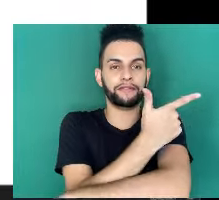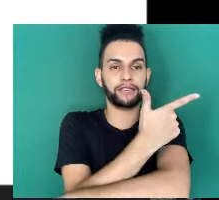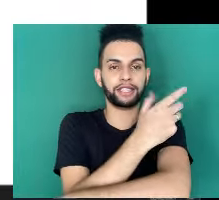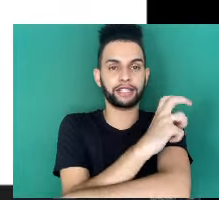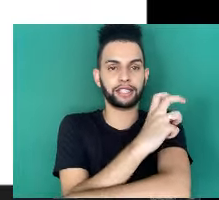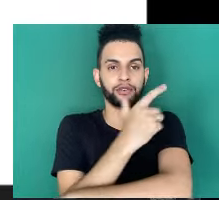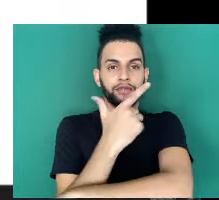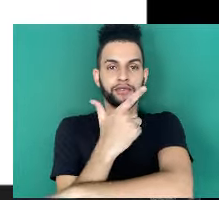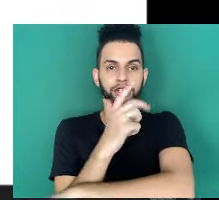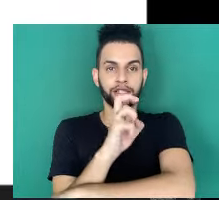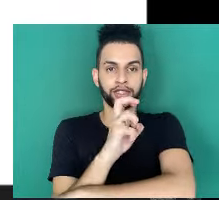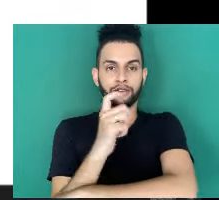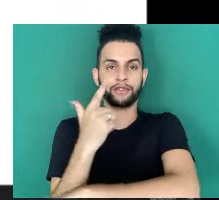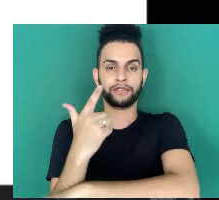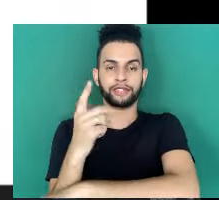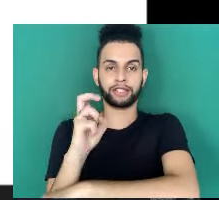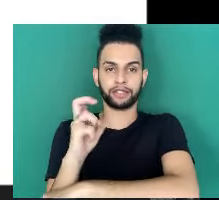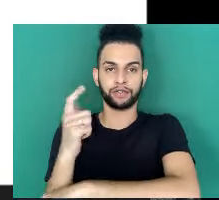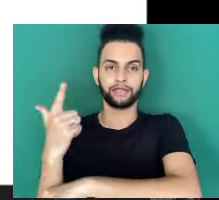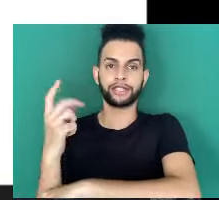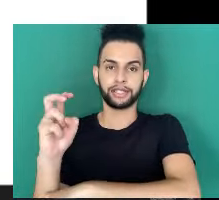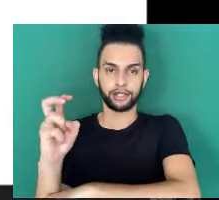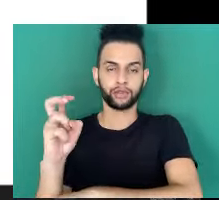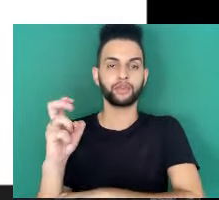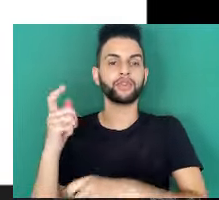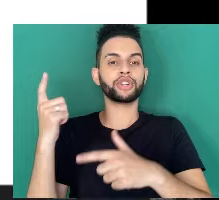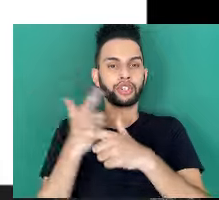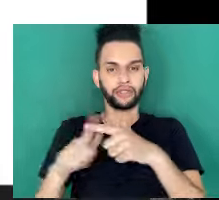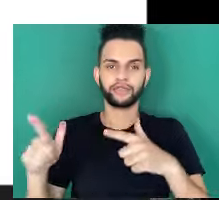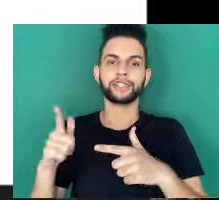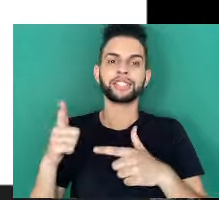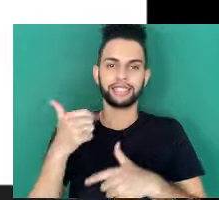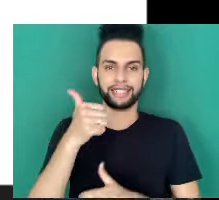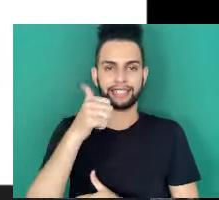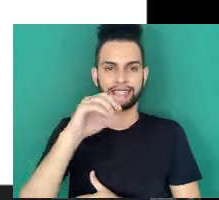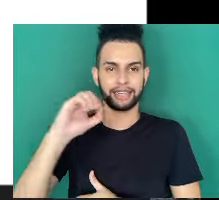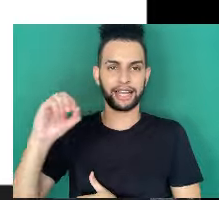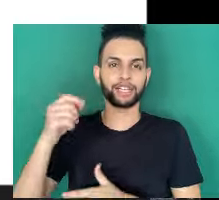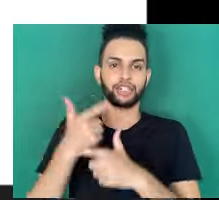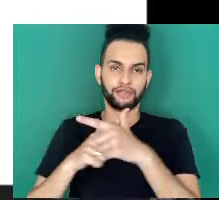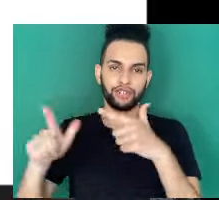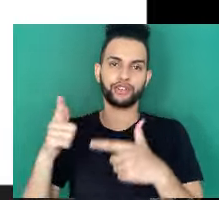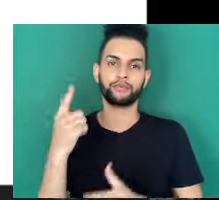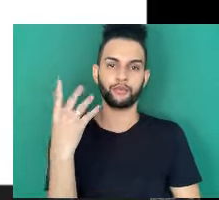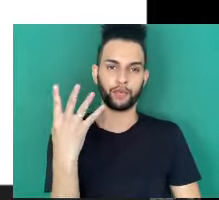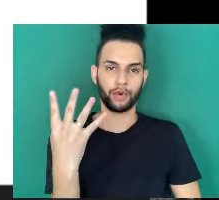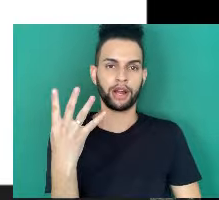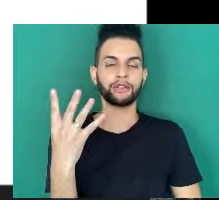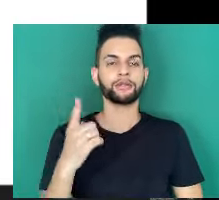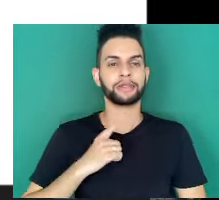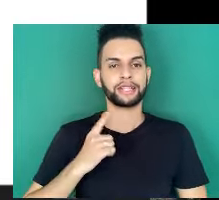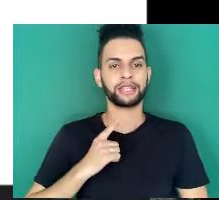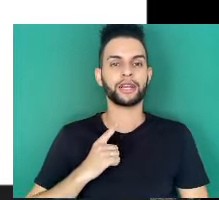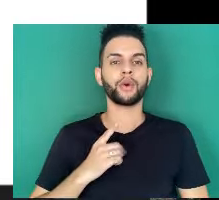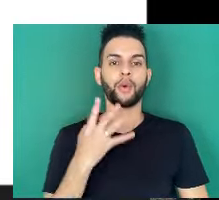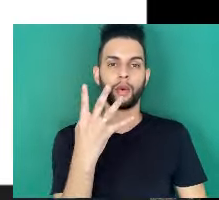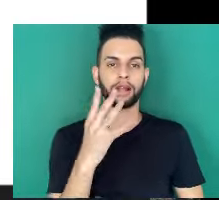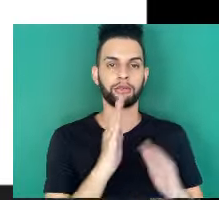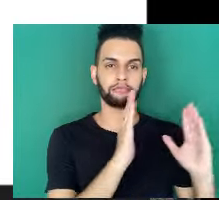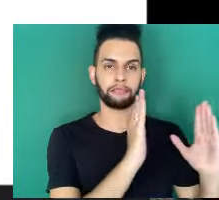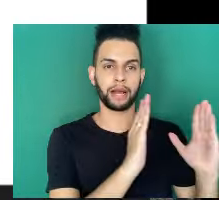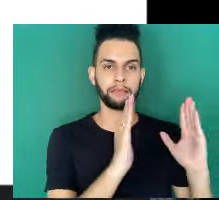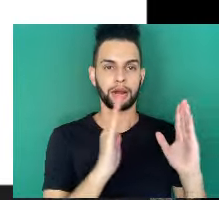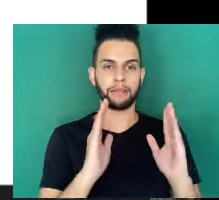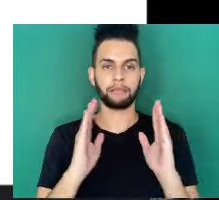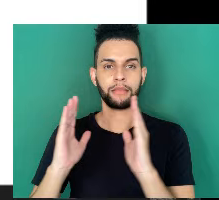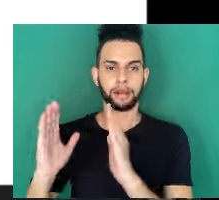25%, né? Dividi por 4 para incidir em cada período. Então, vamos